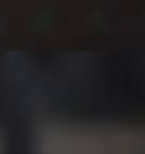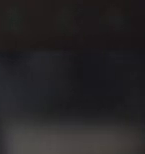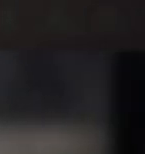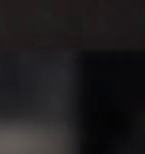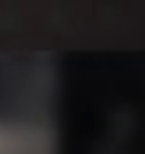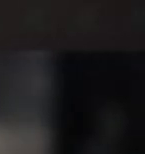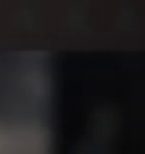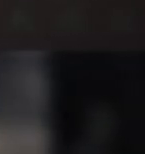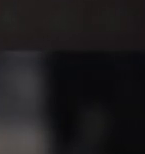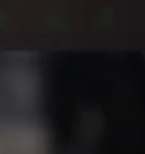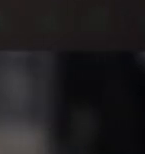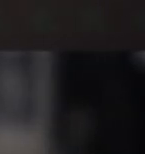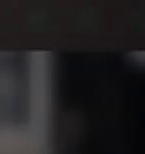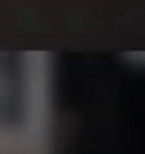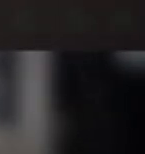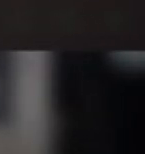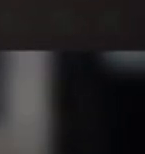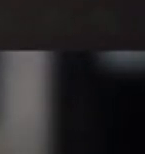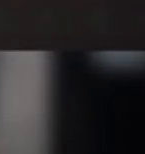e